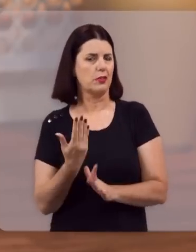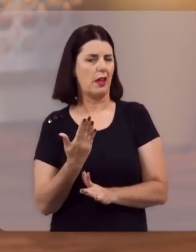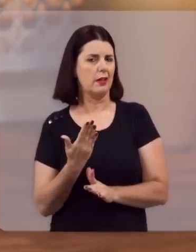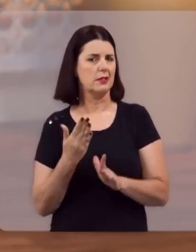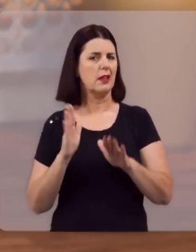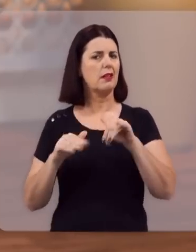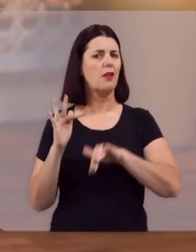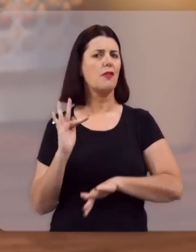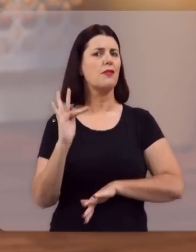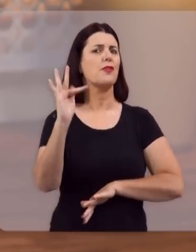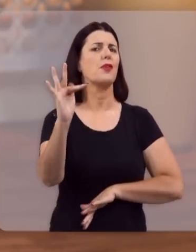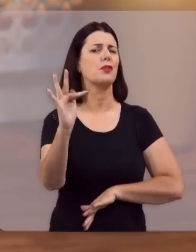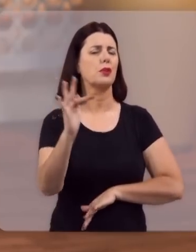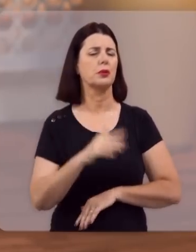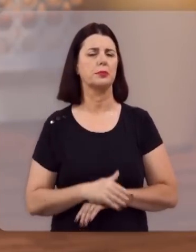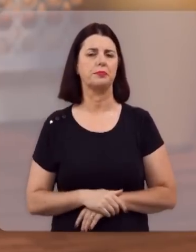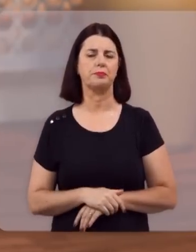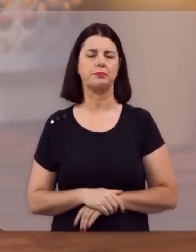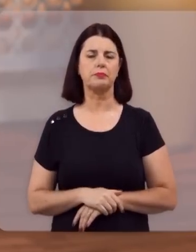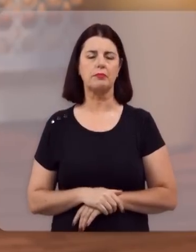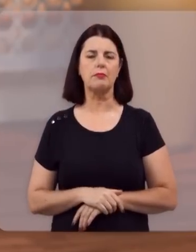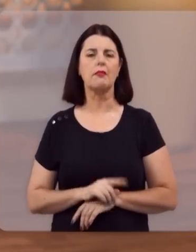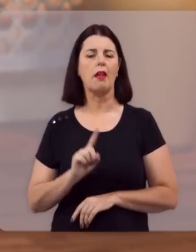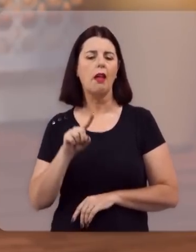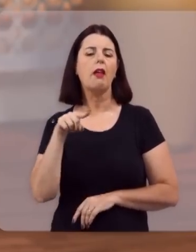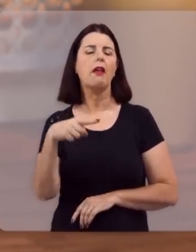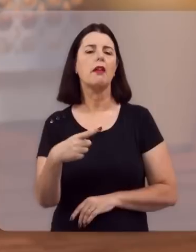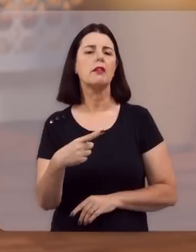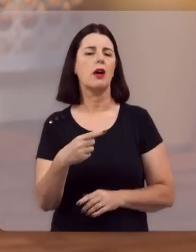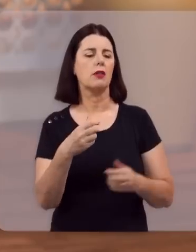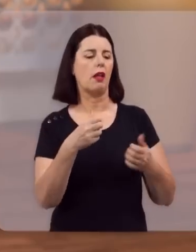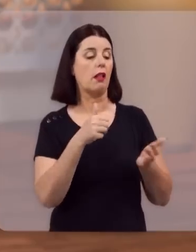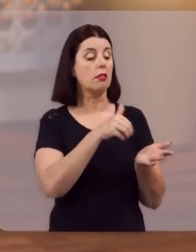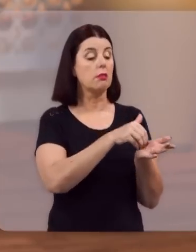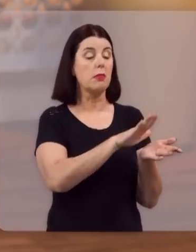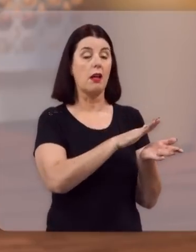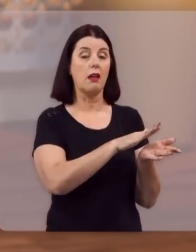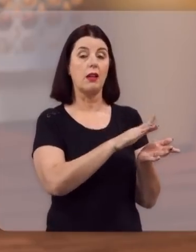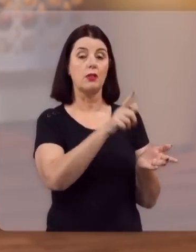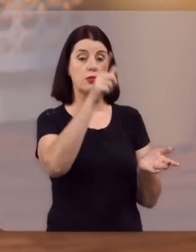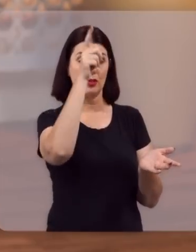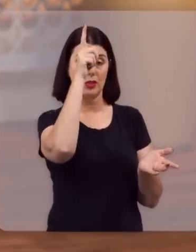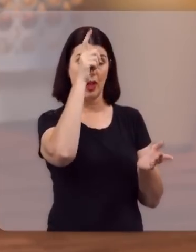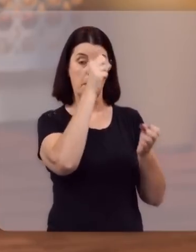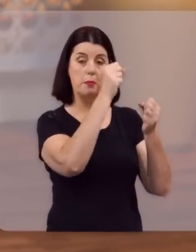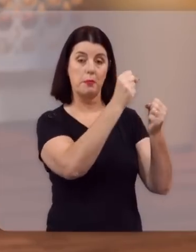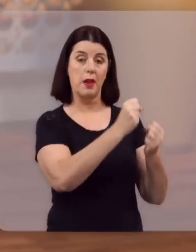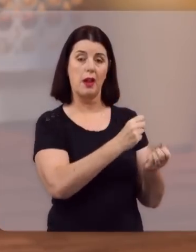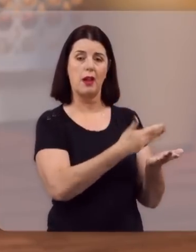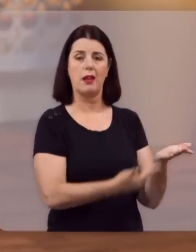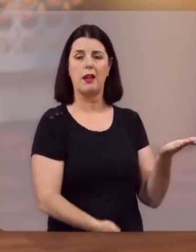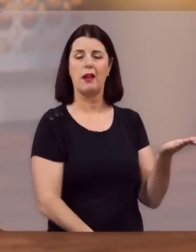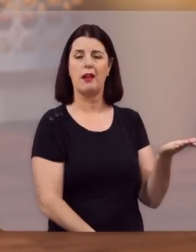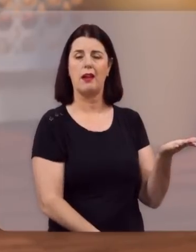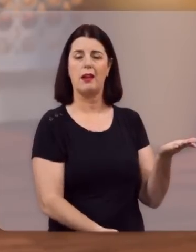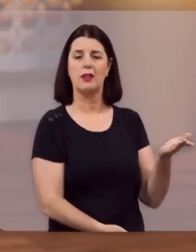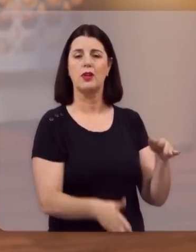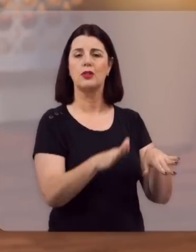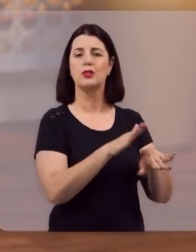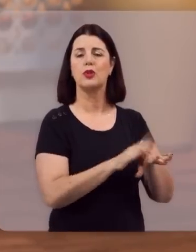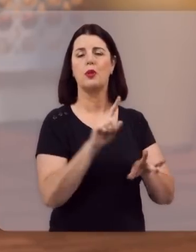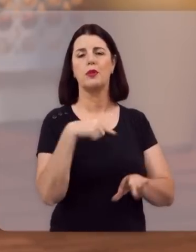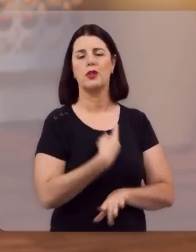venhamos a cometer e os que ainda cometeremos. Assim, ele despoja Satanás do poder que Satanás pode